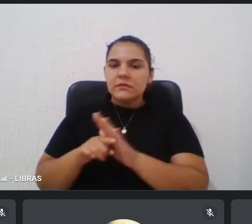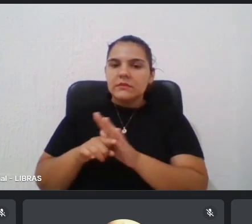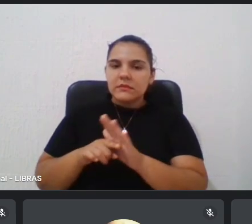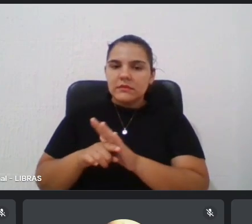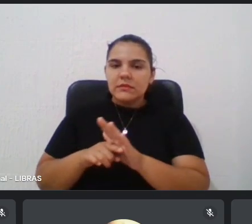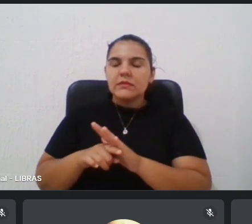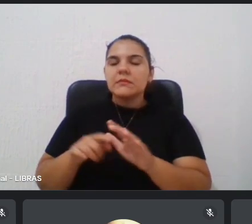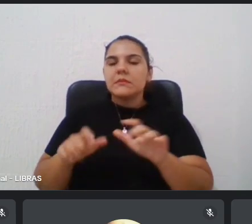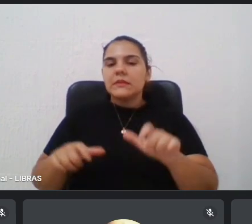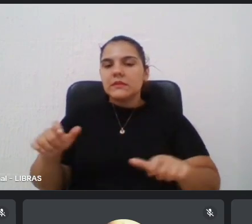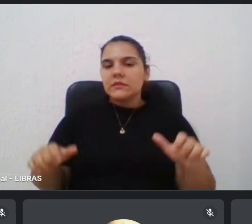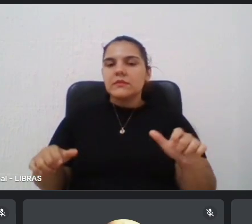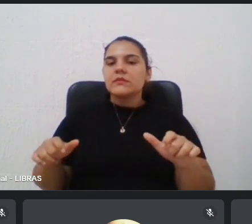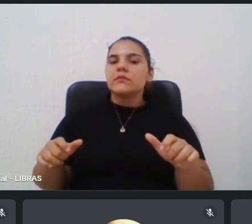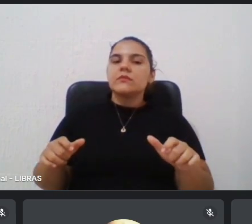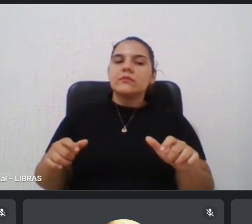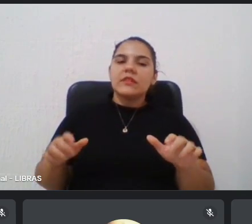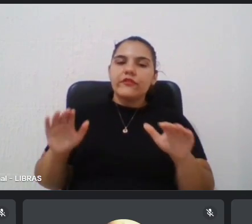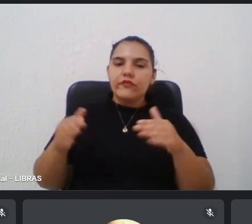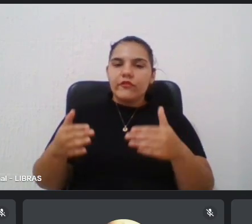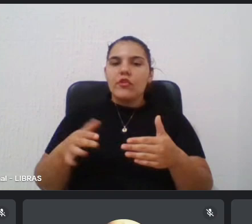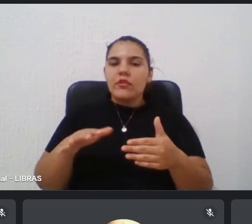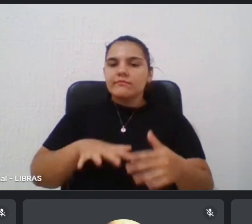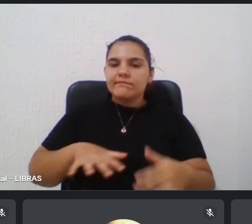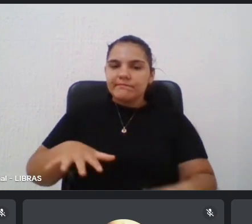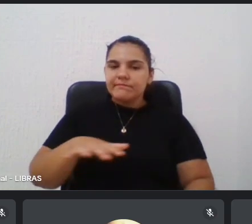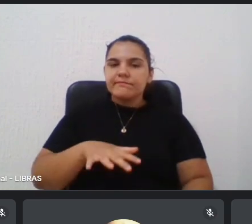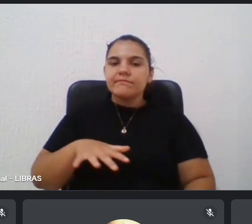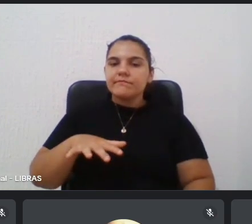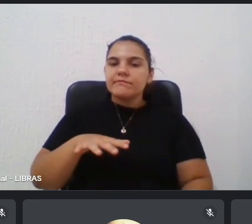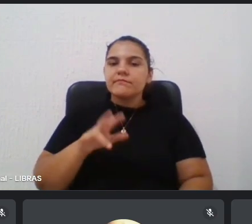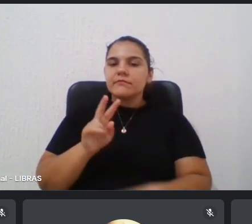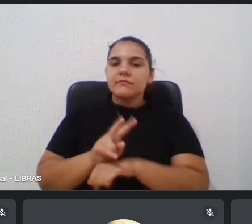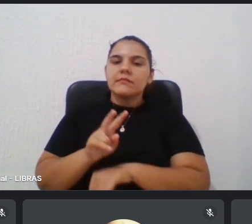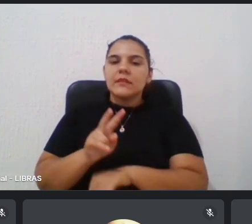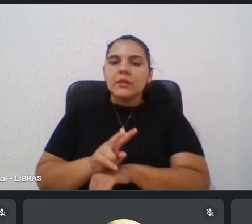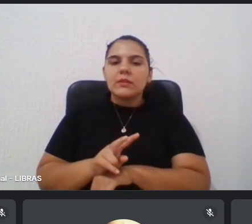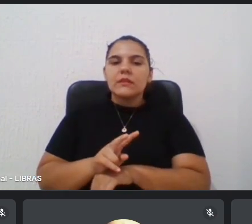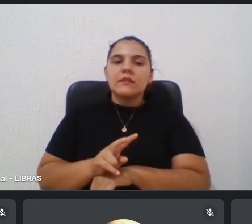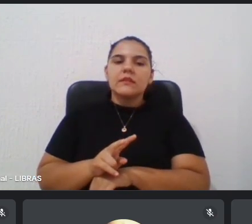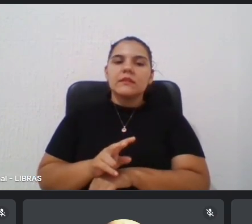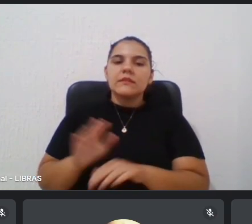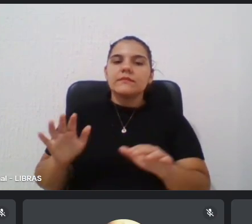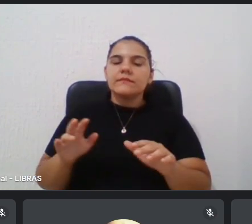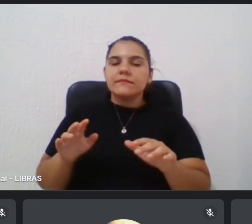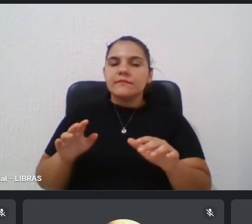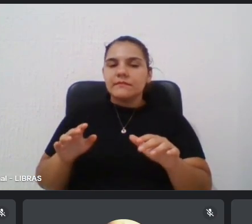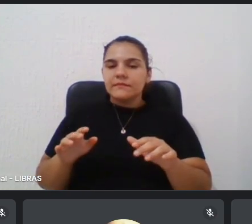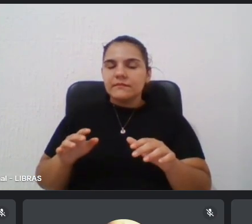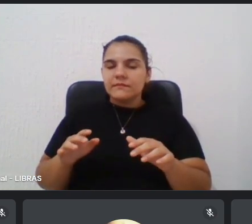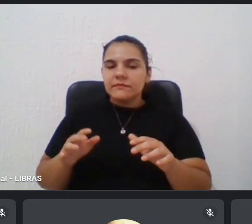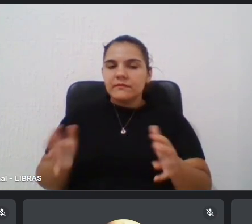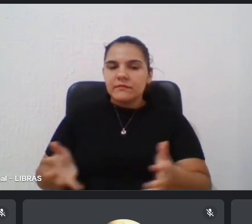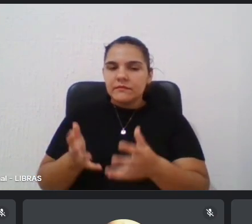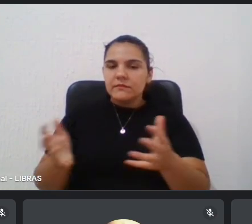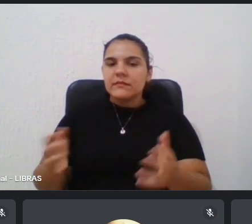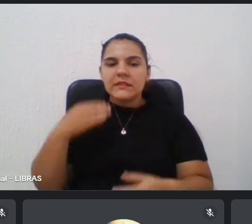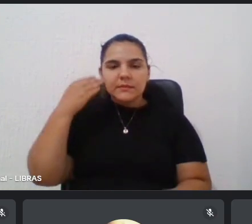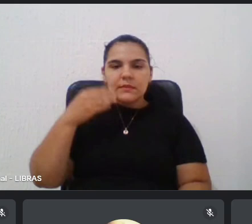dedicando a esse campo, né? Nessas práticas de cuidado que influenciam na experiência desses usuários, na experiência do que é